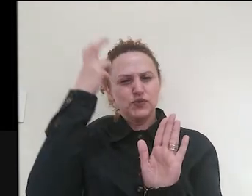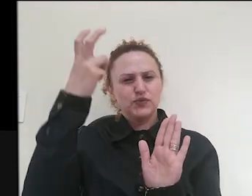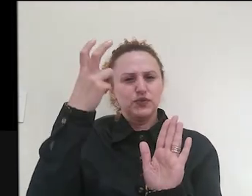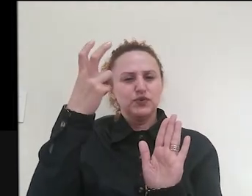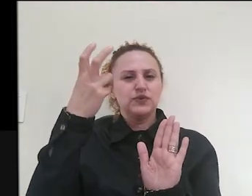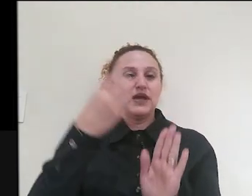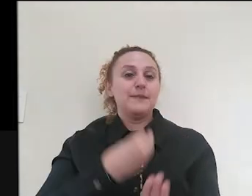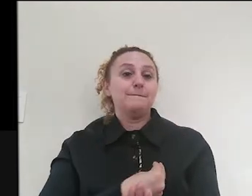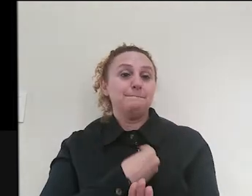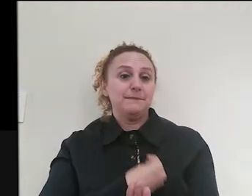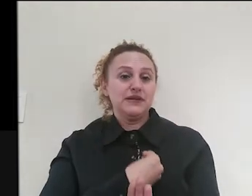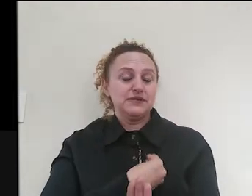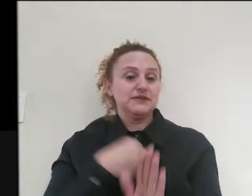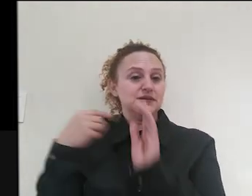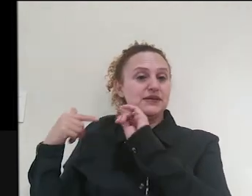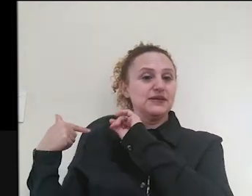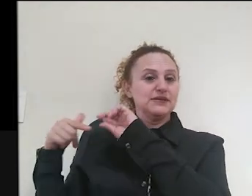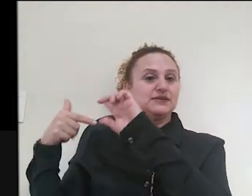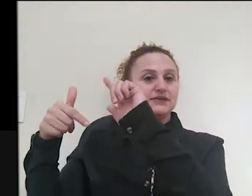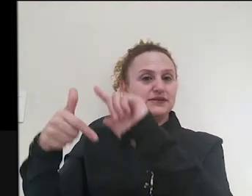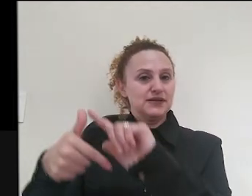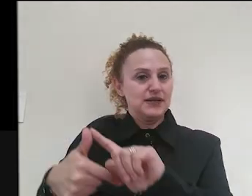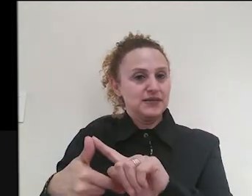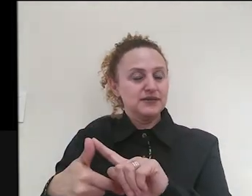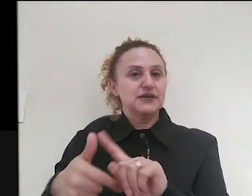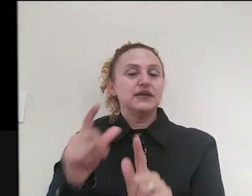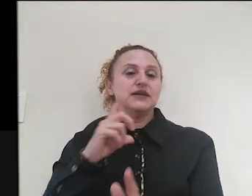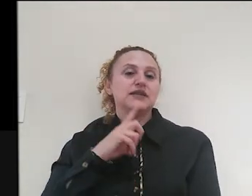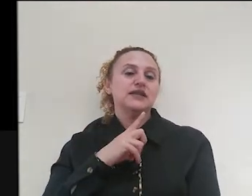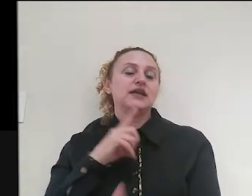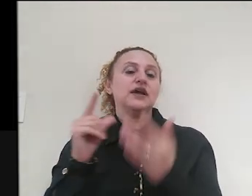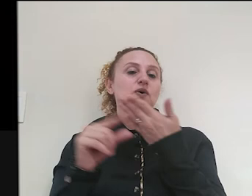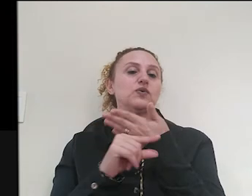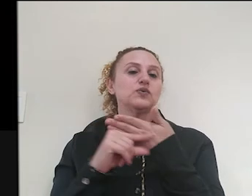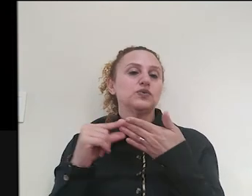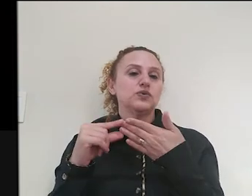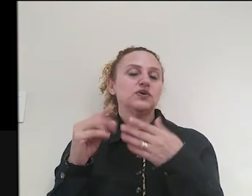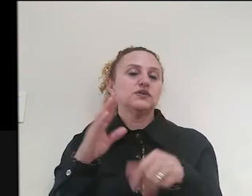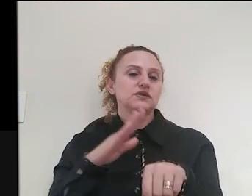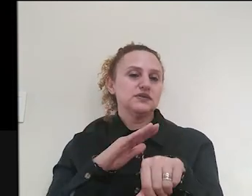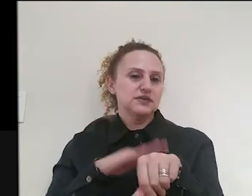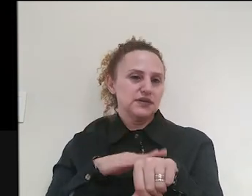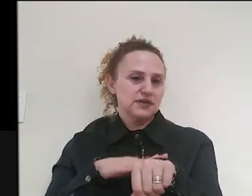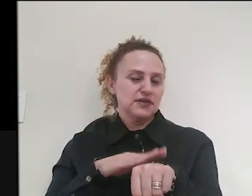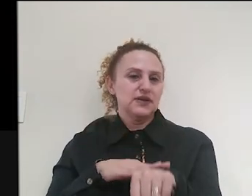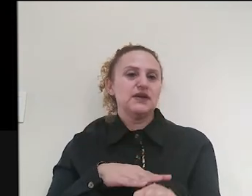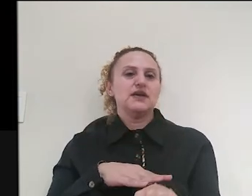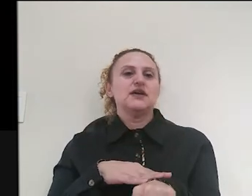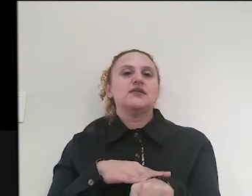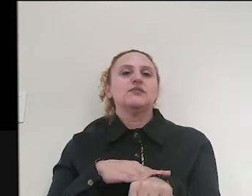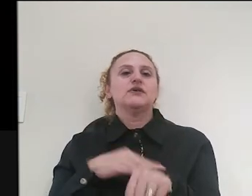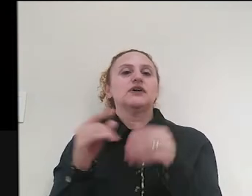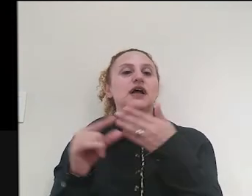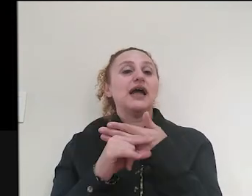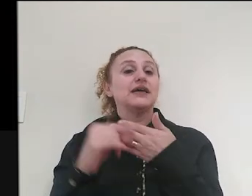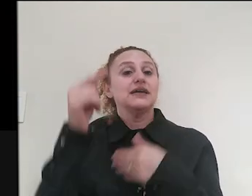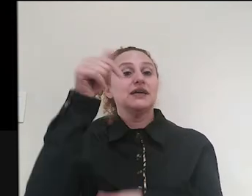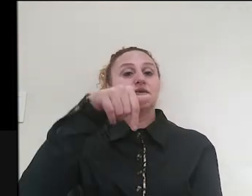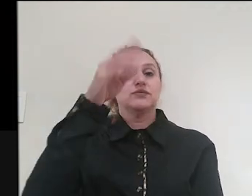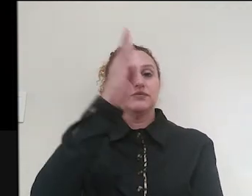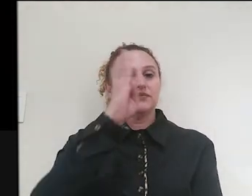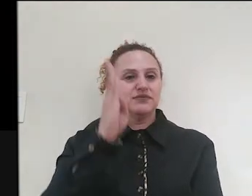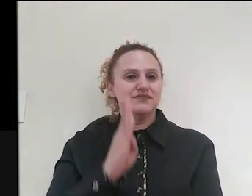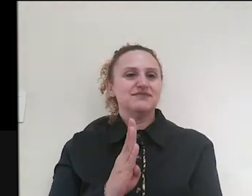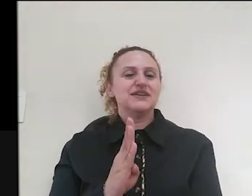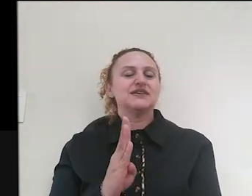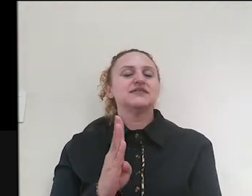pela arte. São autores dessa época, na poesia, o Olavo Bilac, o brasileiro Olavo Bilac, a